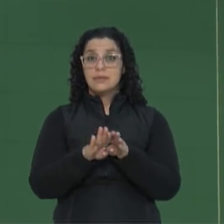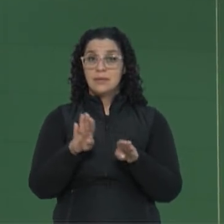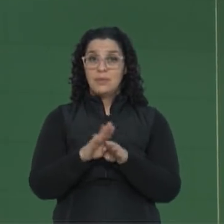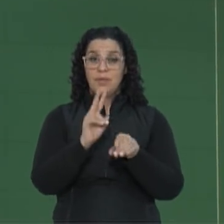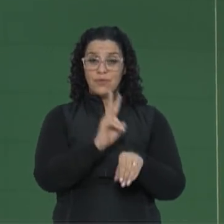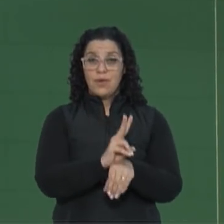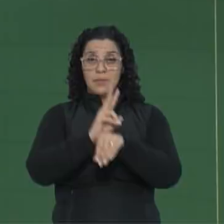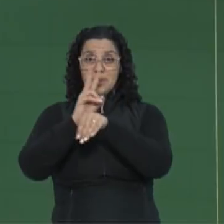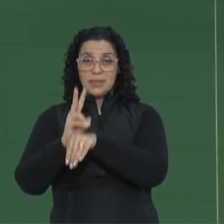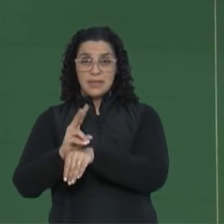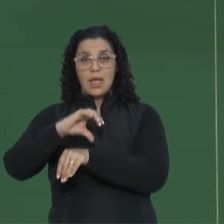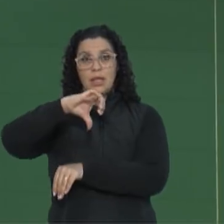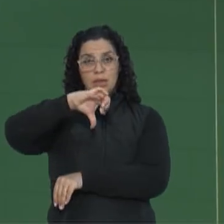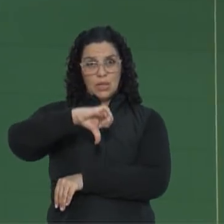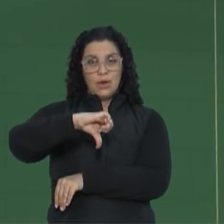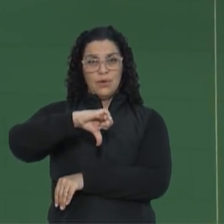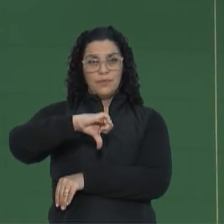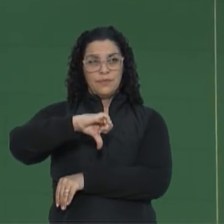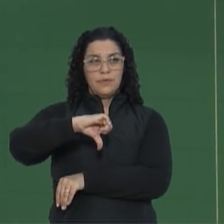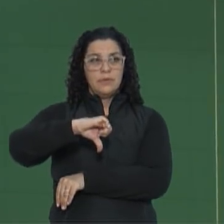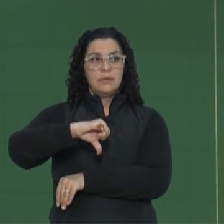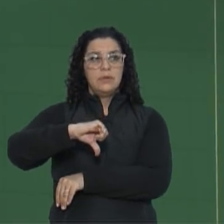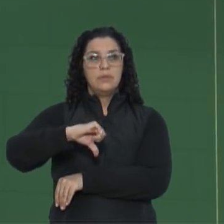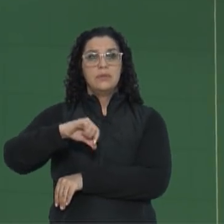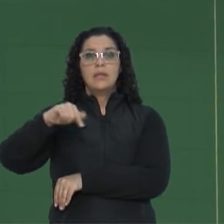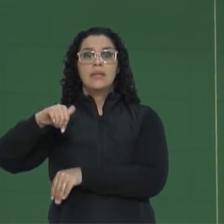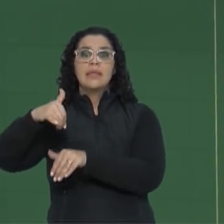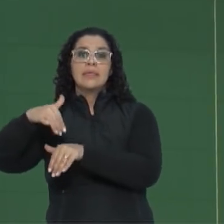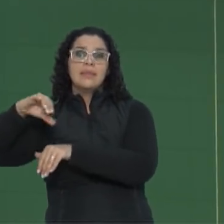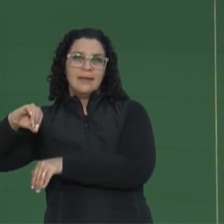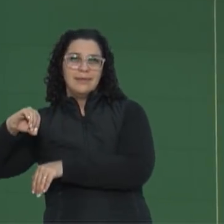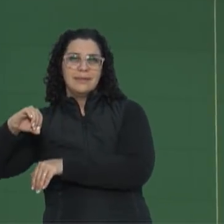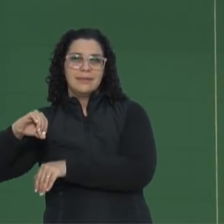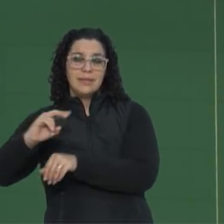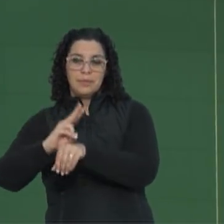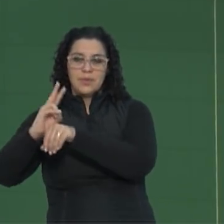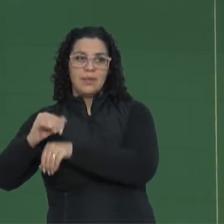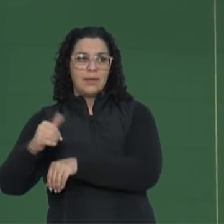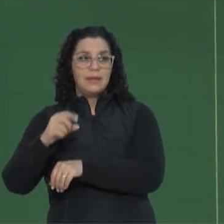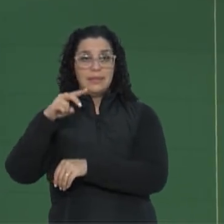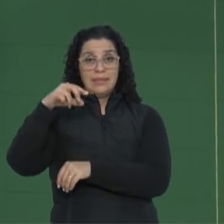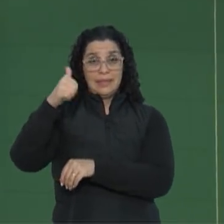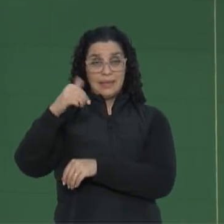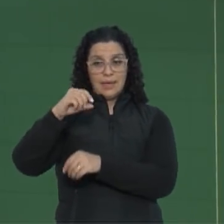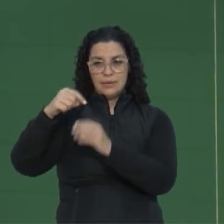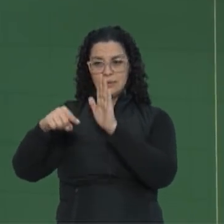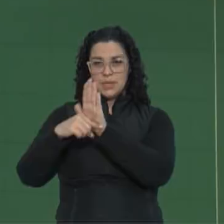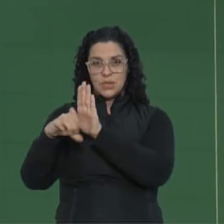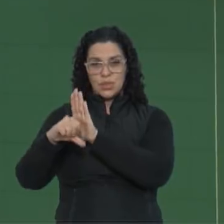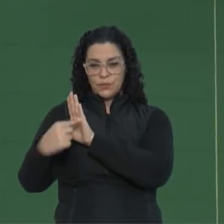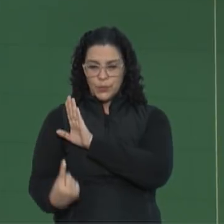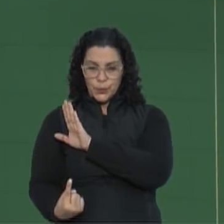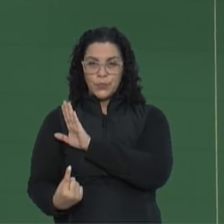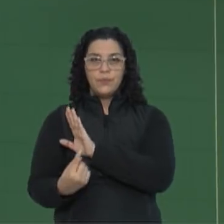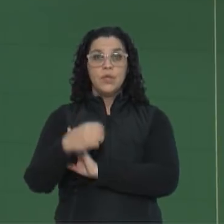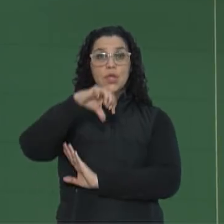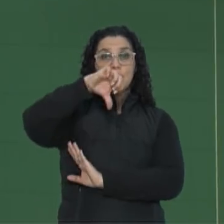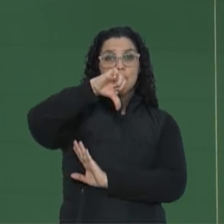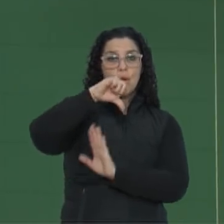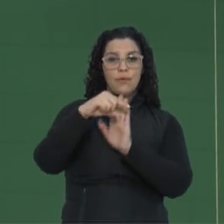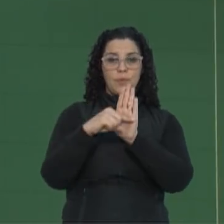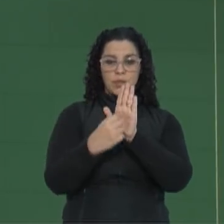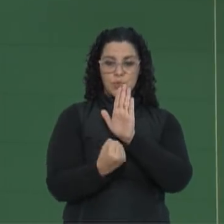tirar um décimo daqui, vai ficar 9 décimos e 10 centésimos. 10 menos 9, 1. 9 menos